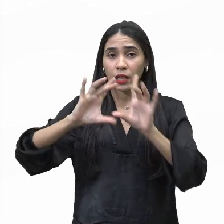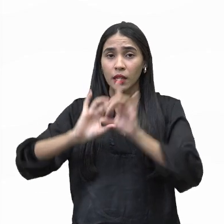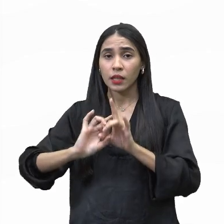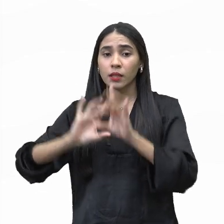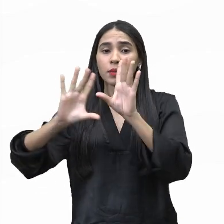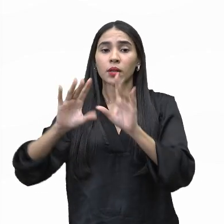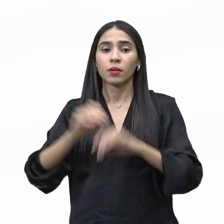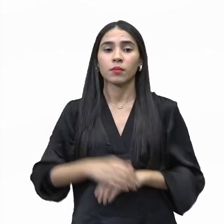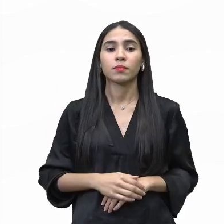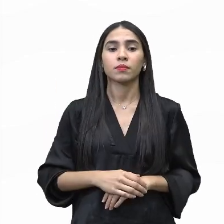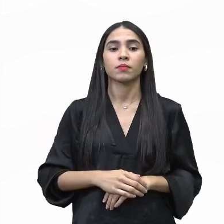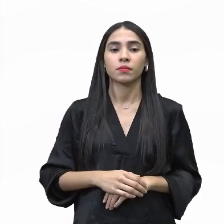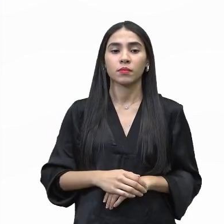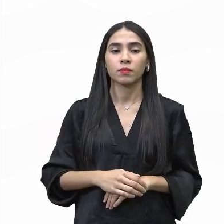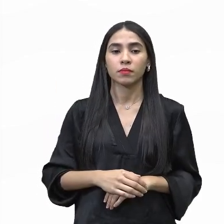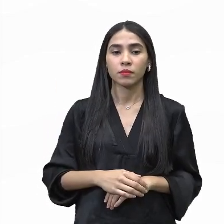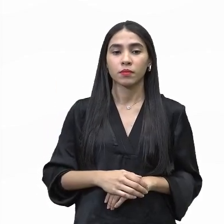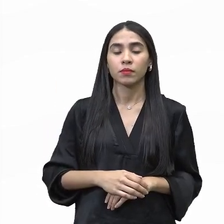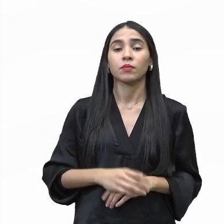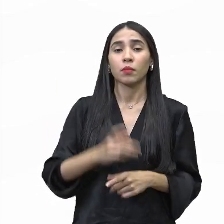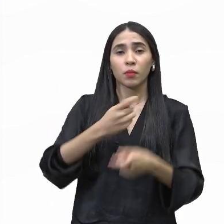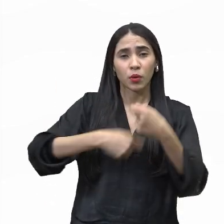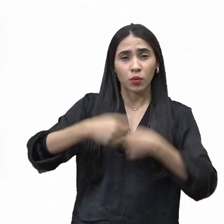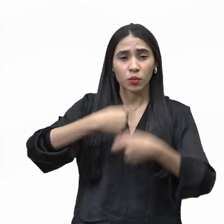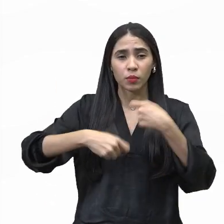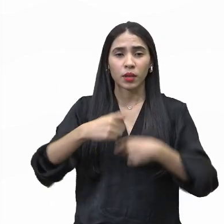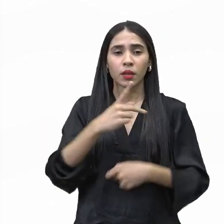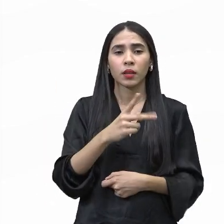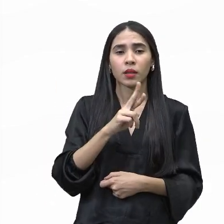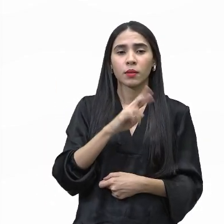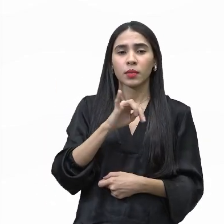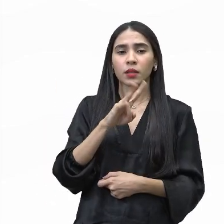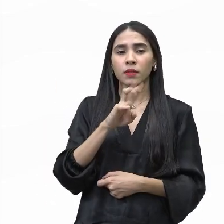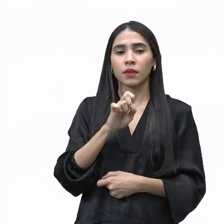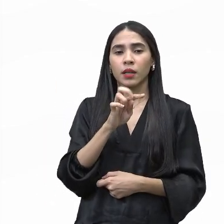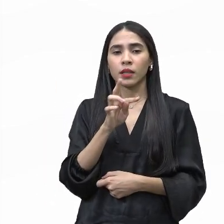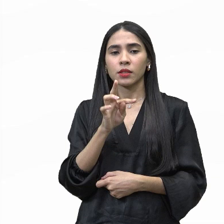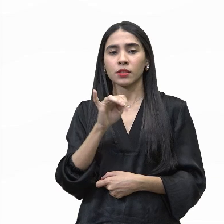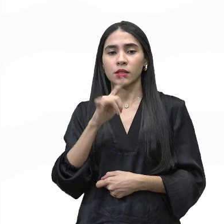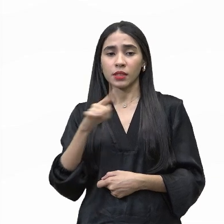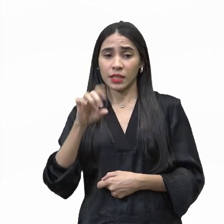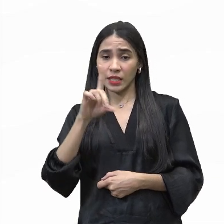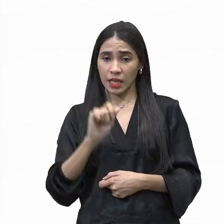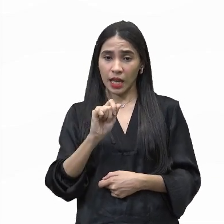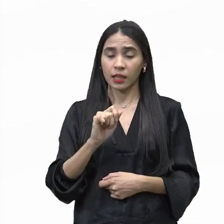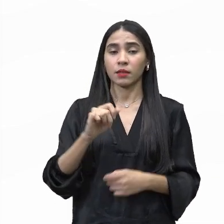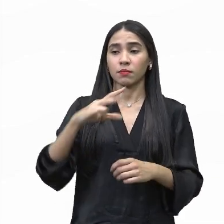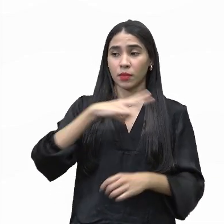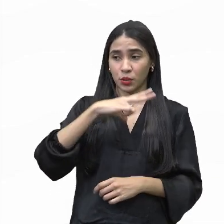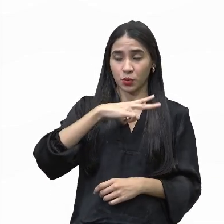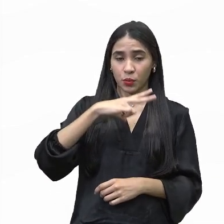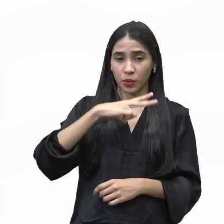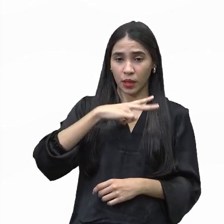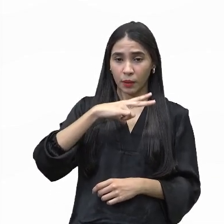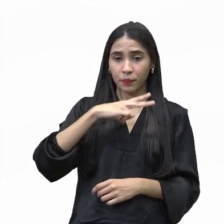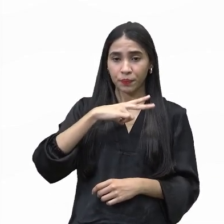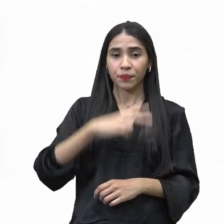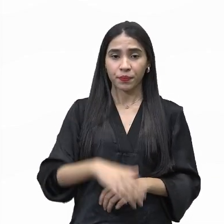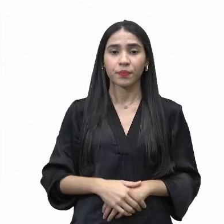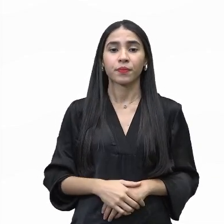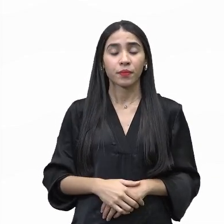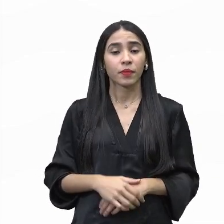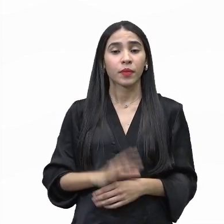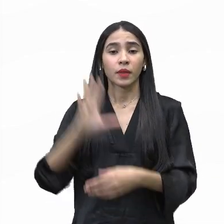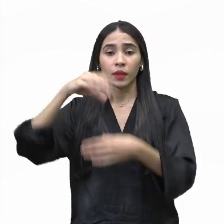ela era uma economia privatizada, privatista particular, E